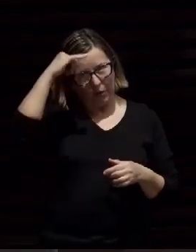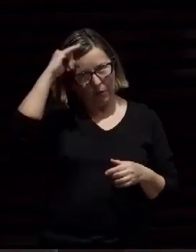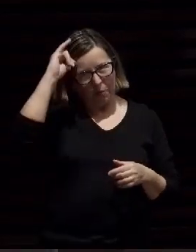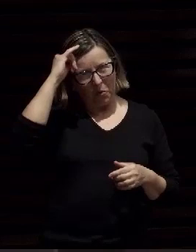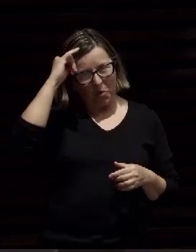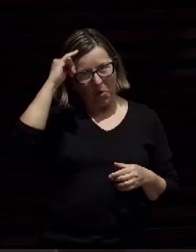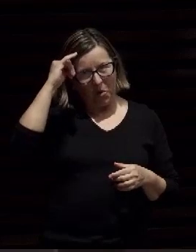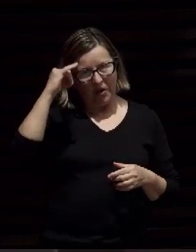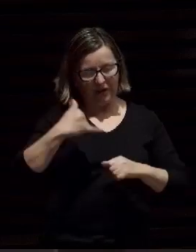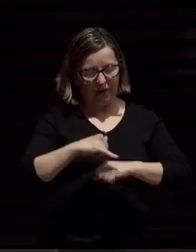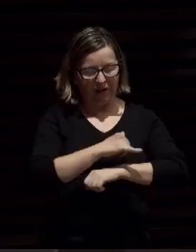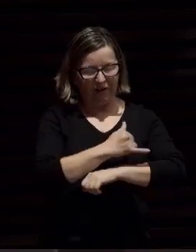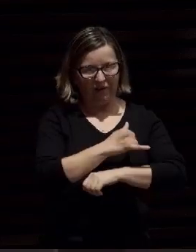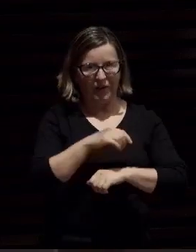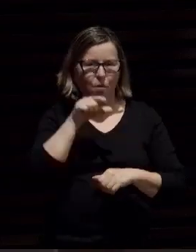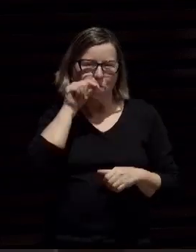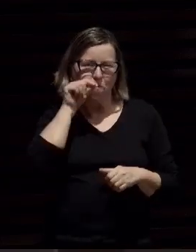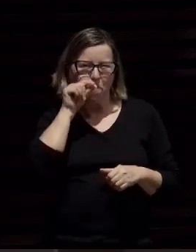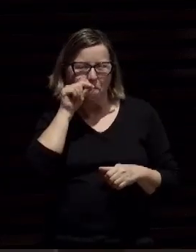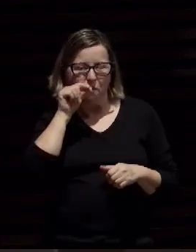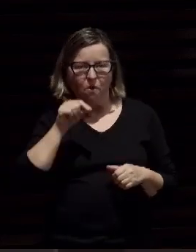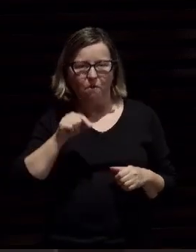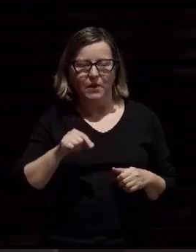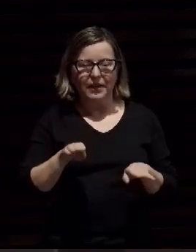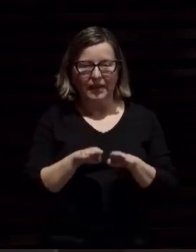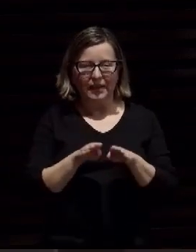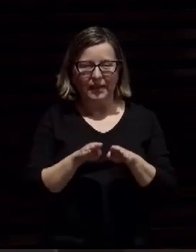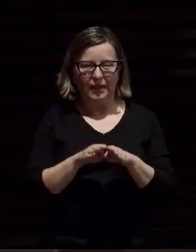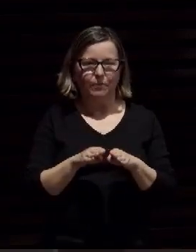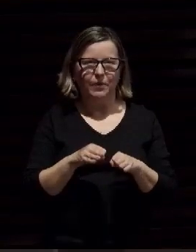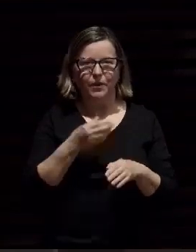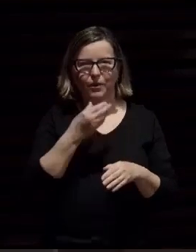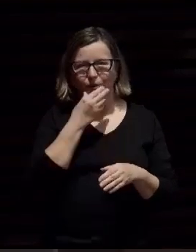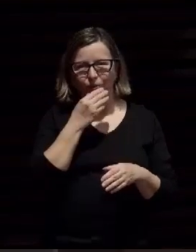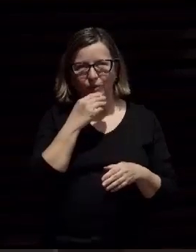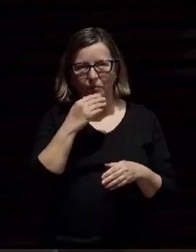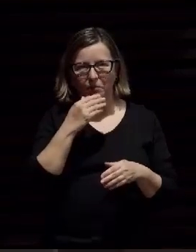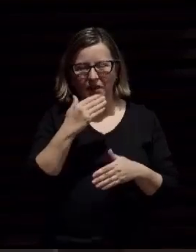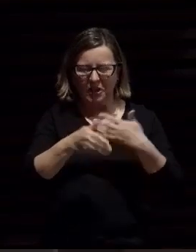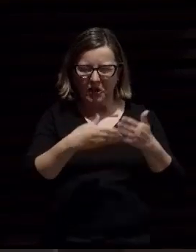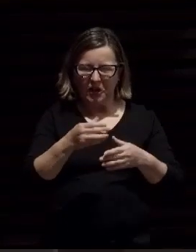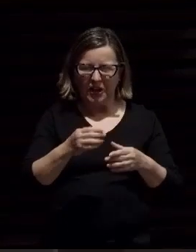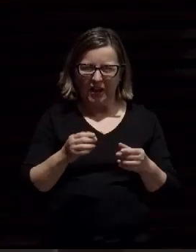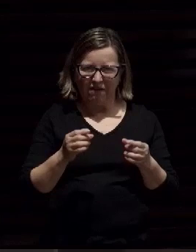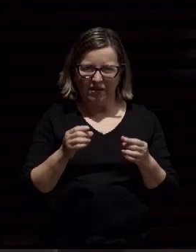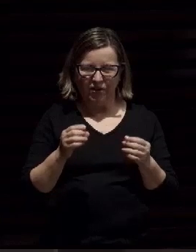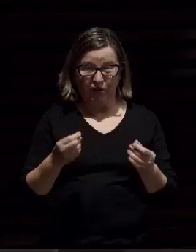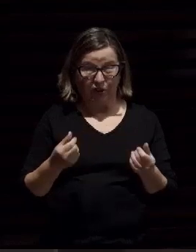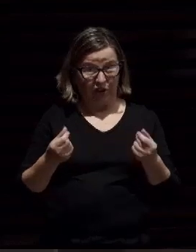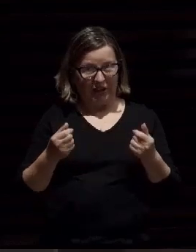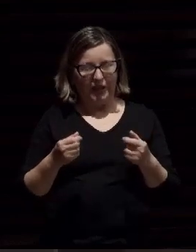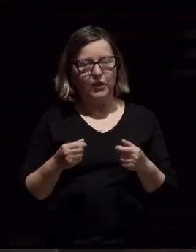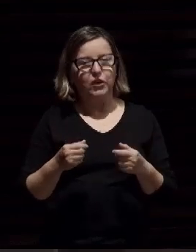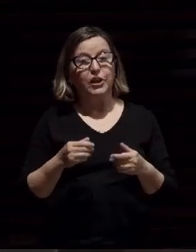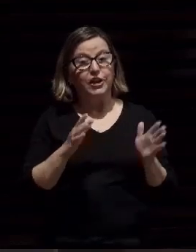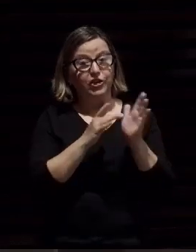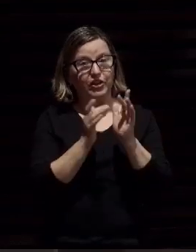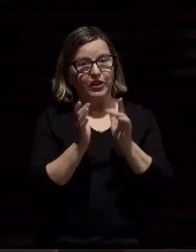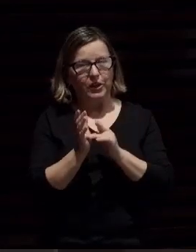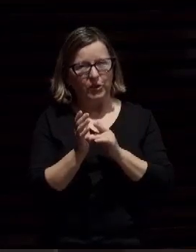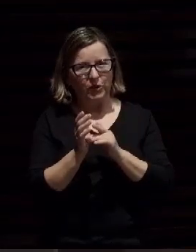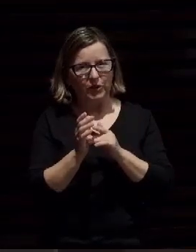os cambistas assentados, e tendo feito um azorrague de cordas,